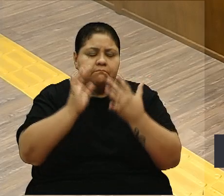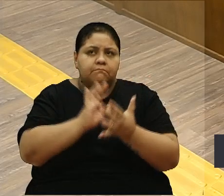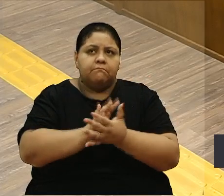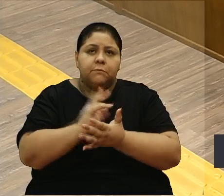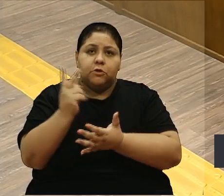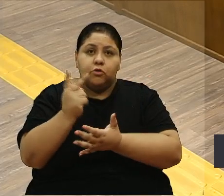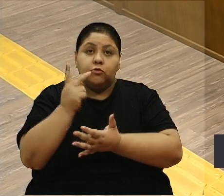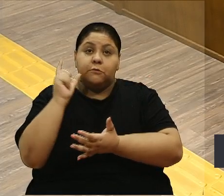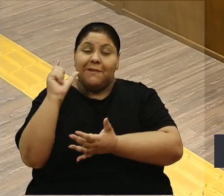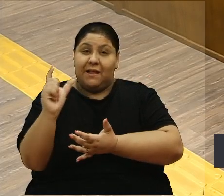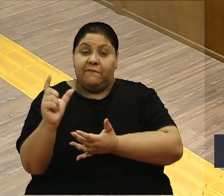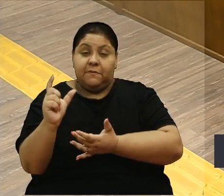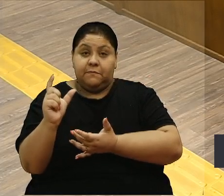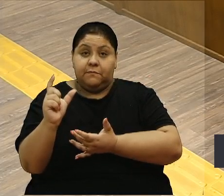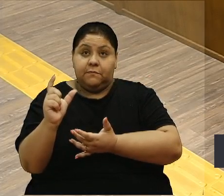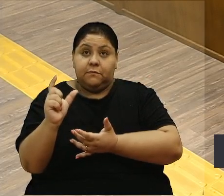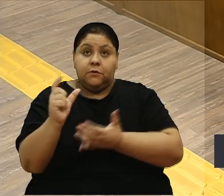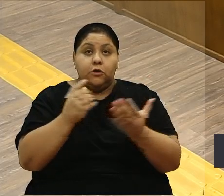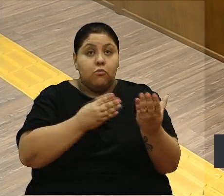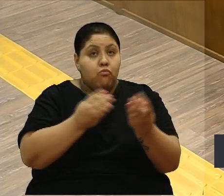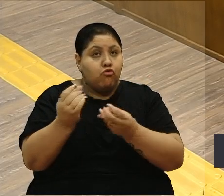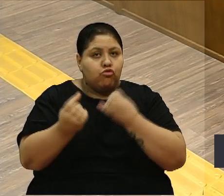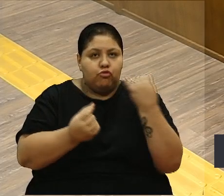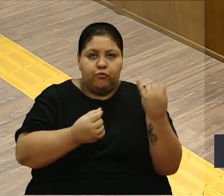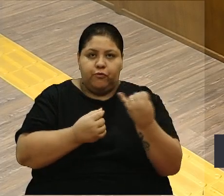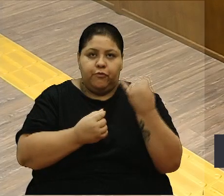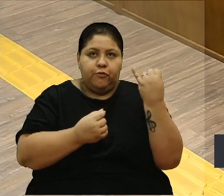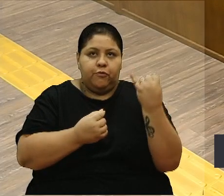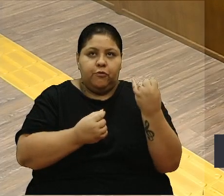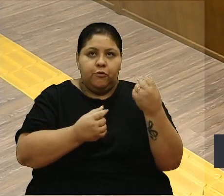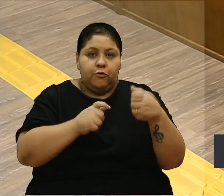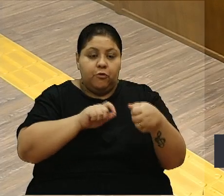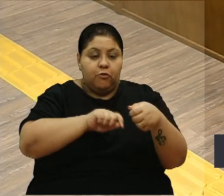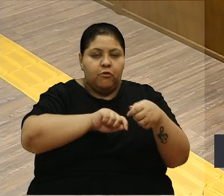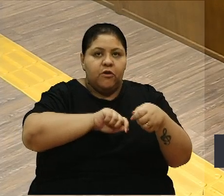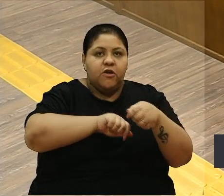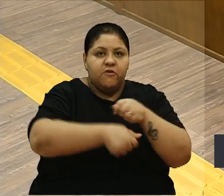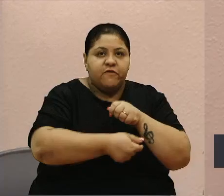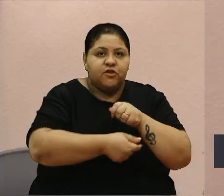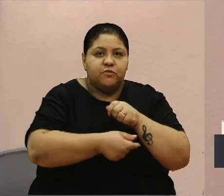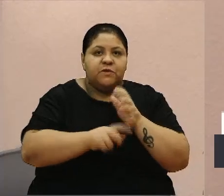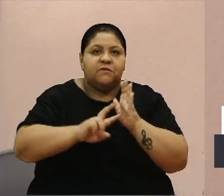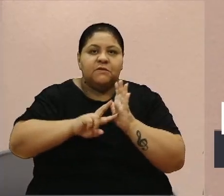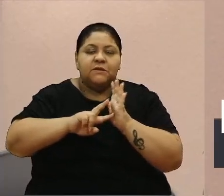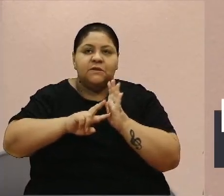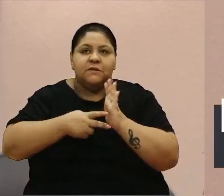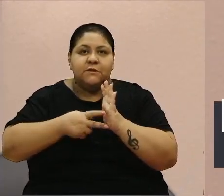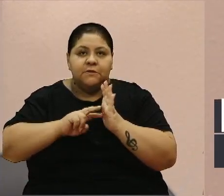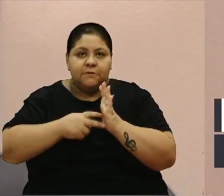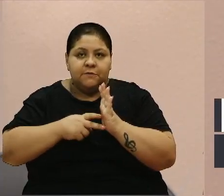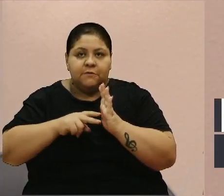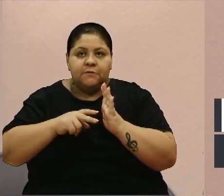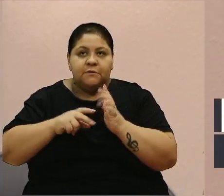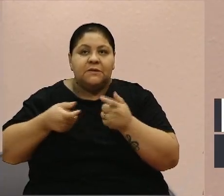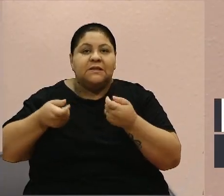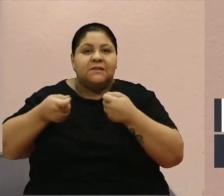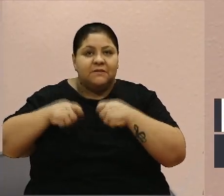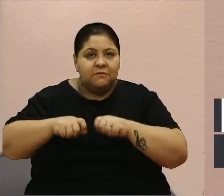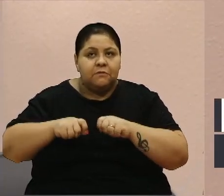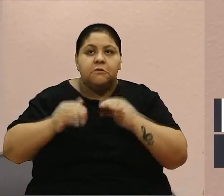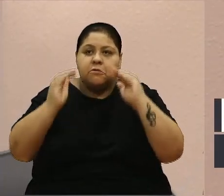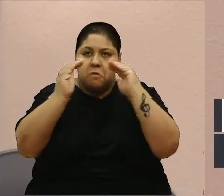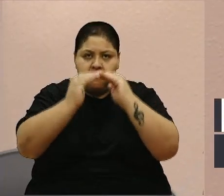duas palavras muito importantes. Investimento significativo. Há necessidade, e eu